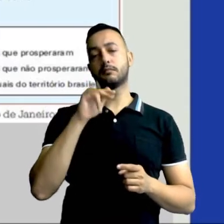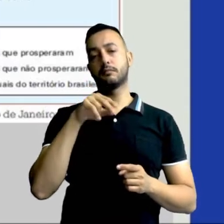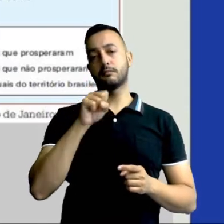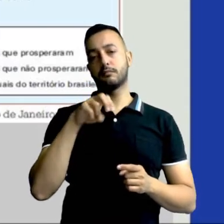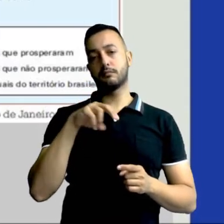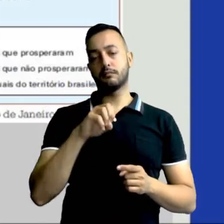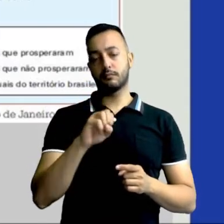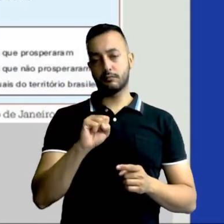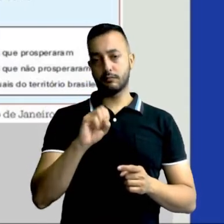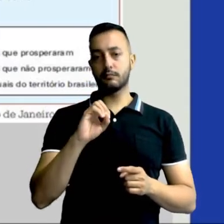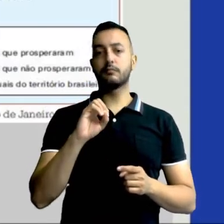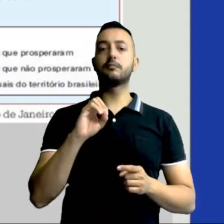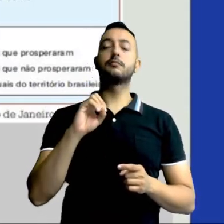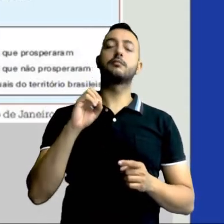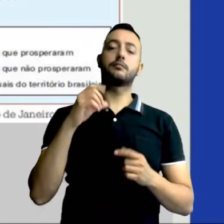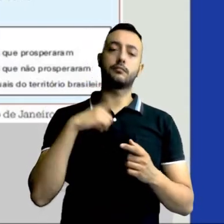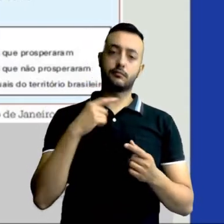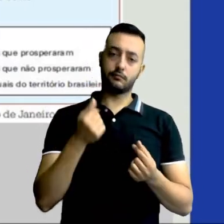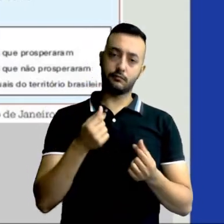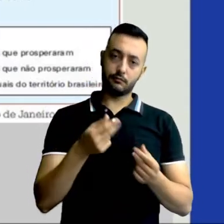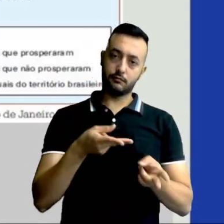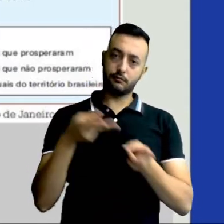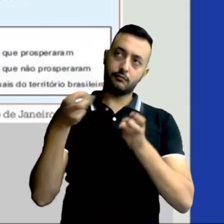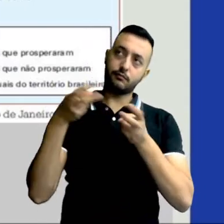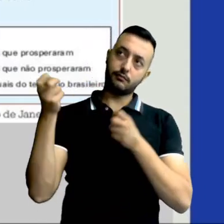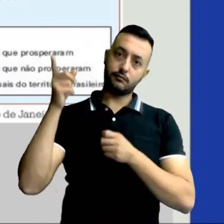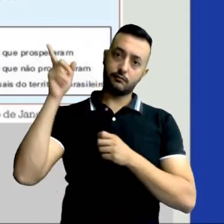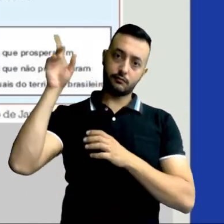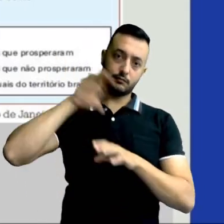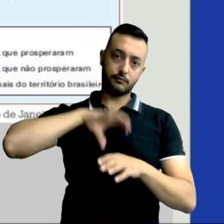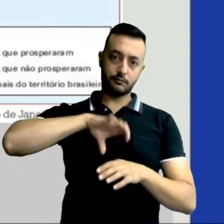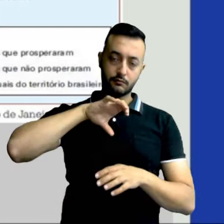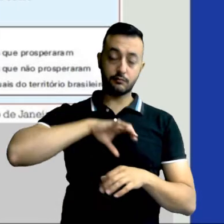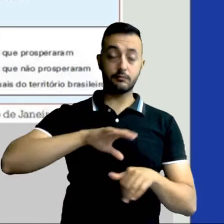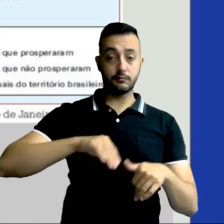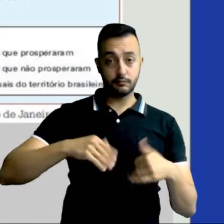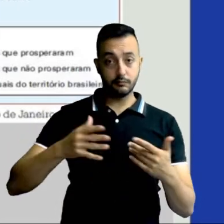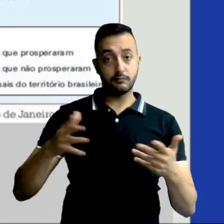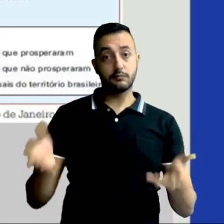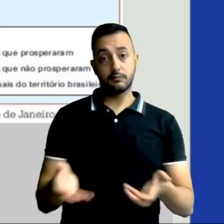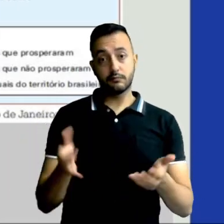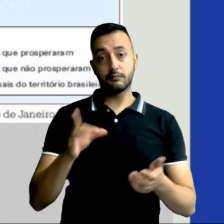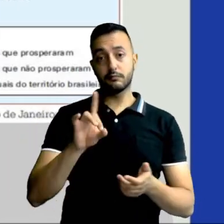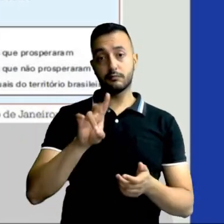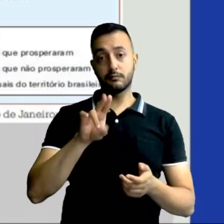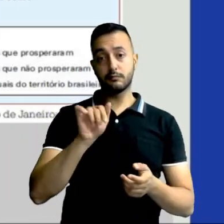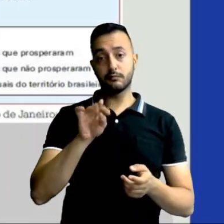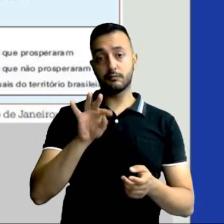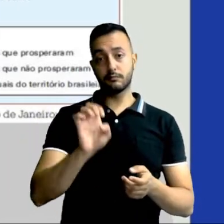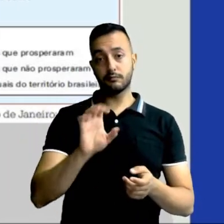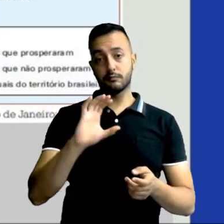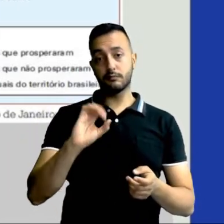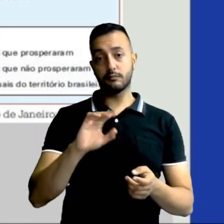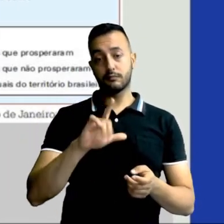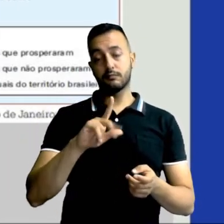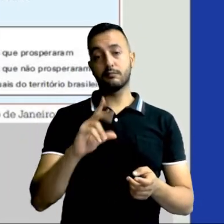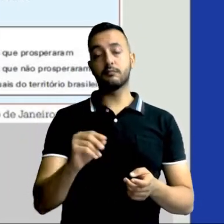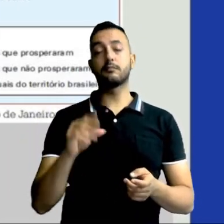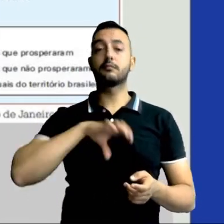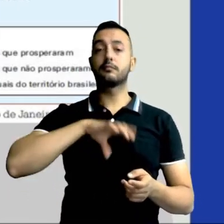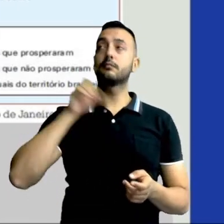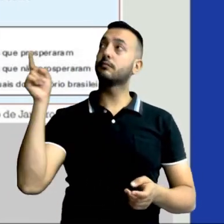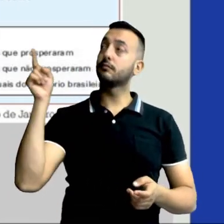aqui deu bons resultados financeiros a Portugal tá então com incentivo de Duarte Coelho os colonizadores portugueses